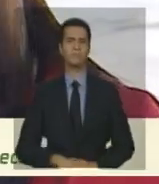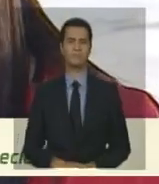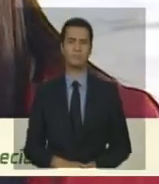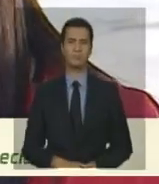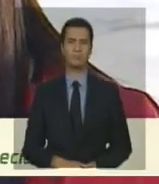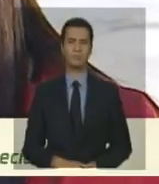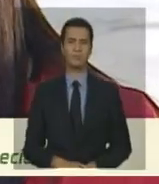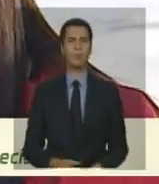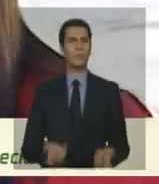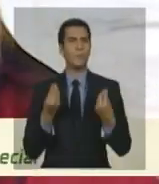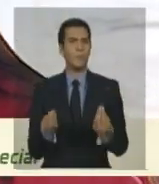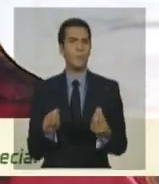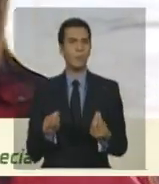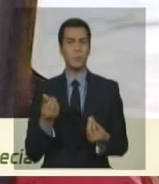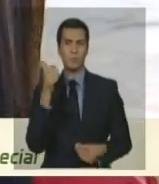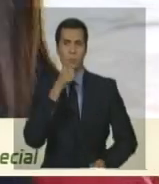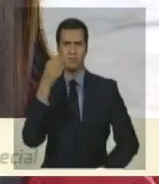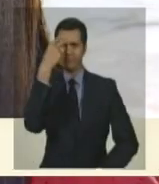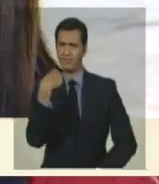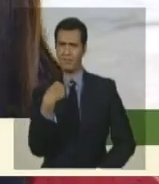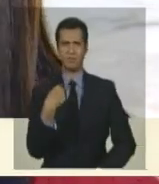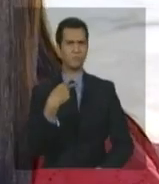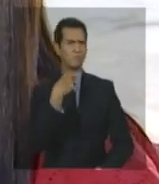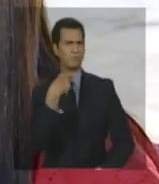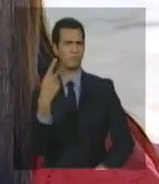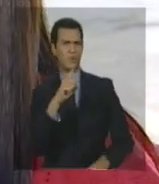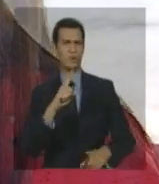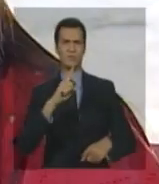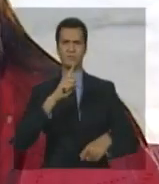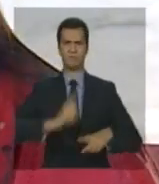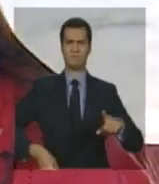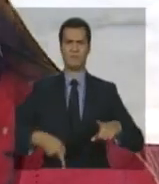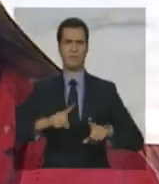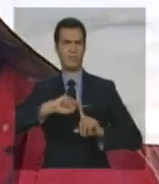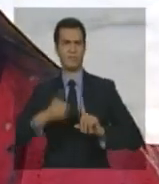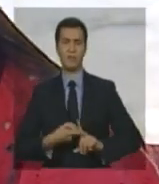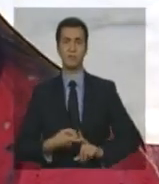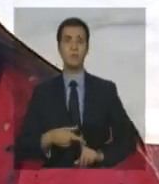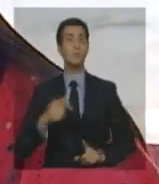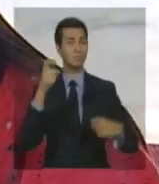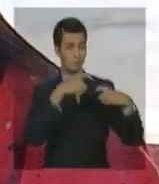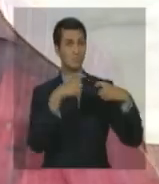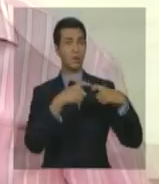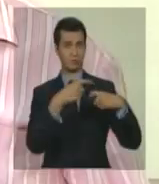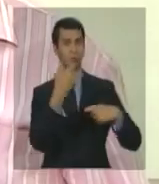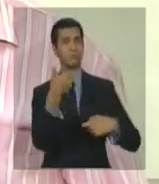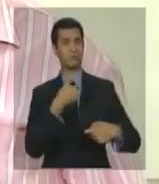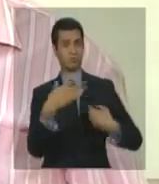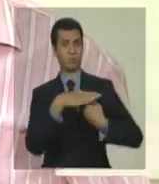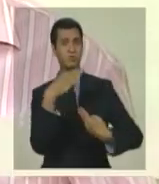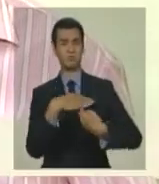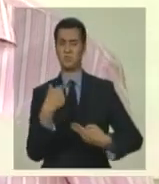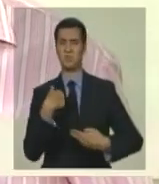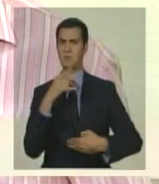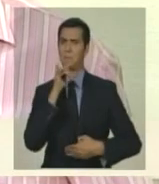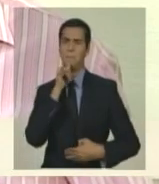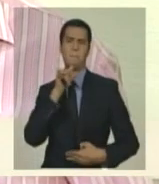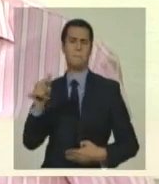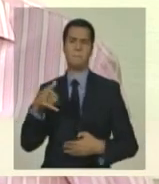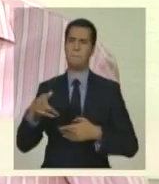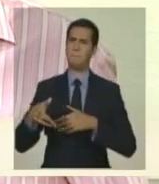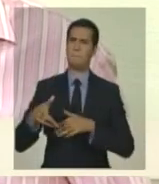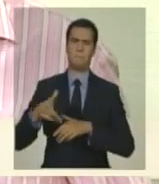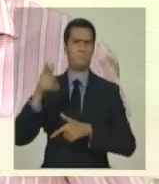não pode ser mãe. Do mesmo modo que um médico me disse, eu te aconselho a não ter filhos. Assim como dormir, comer,